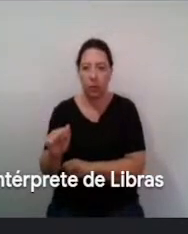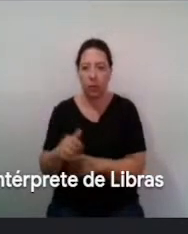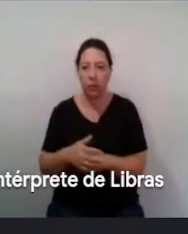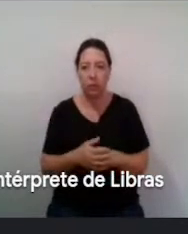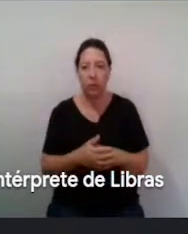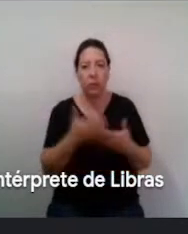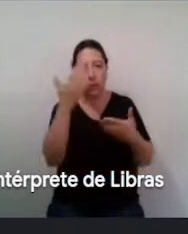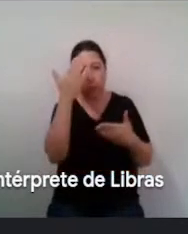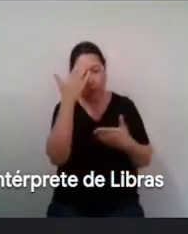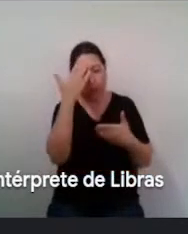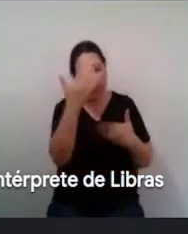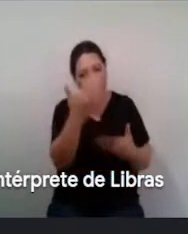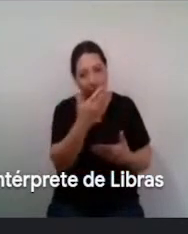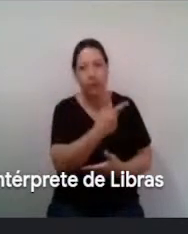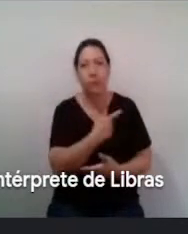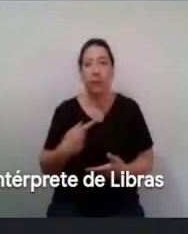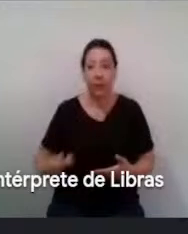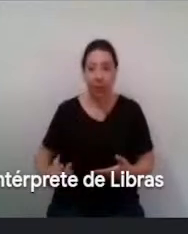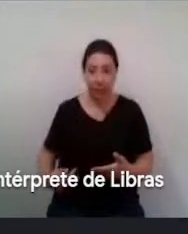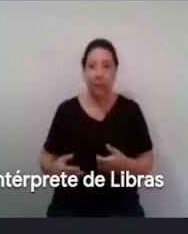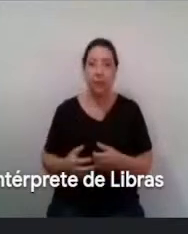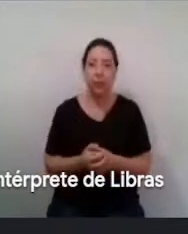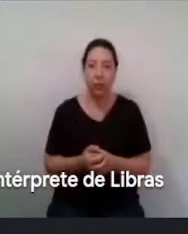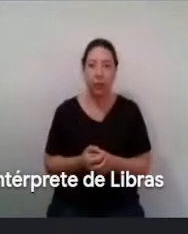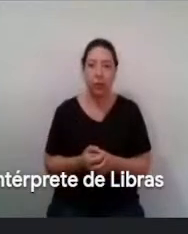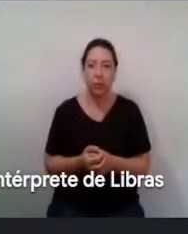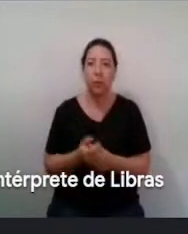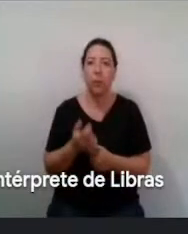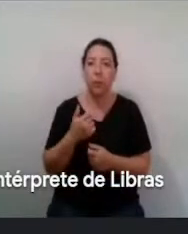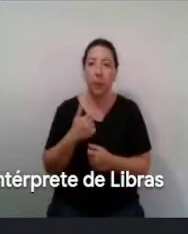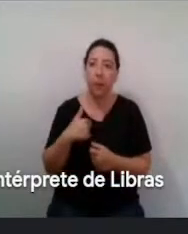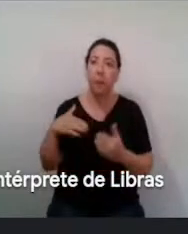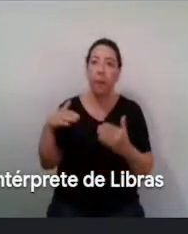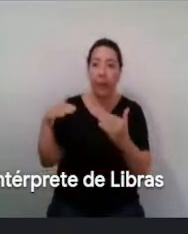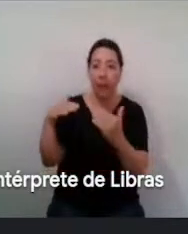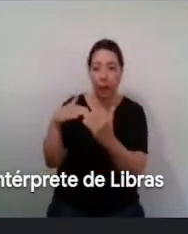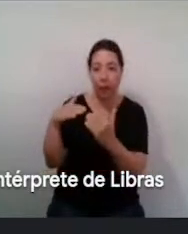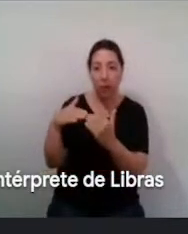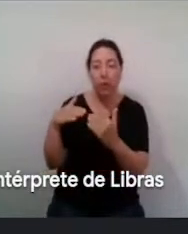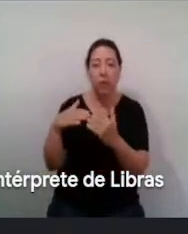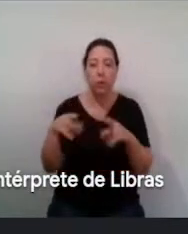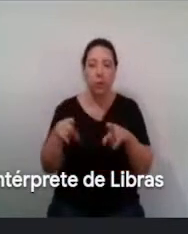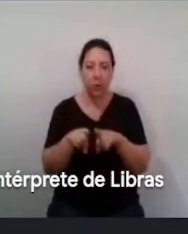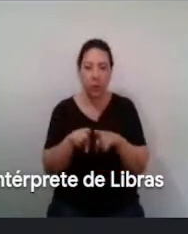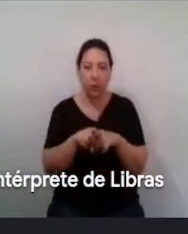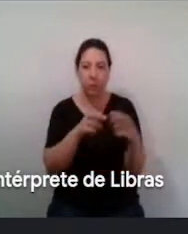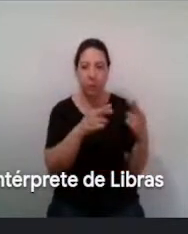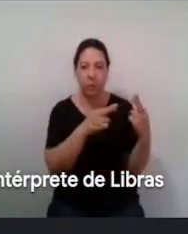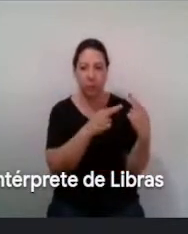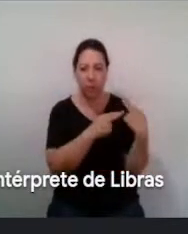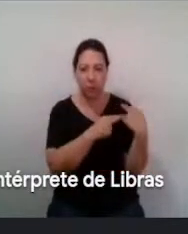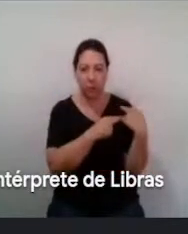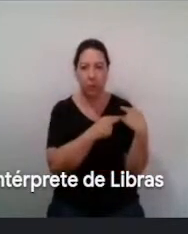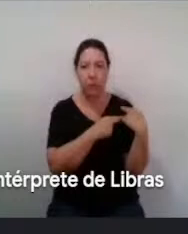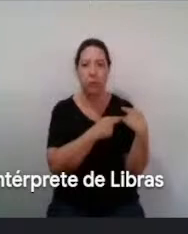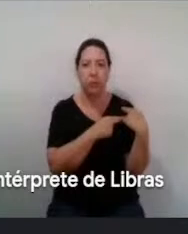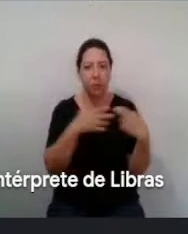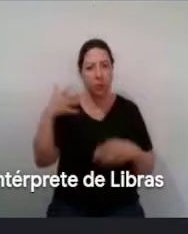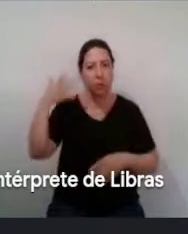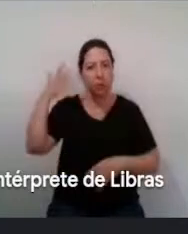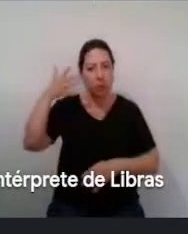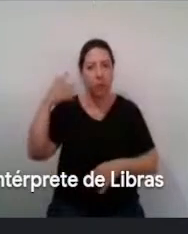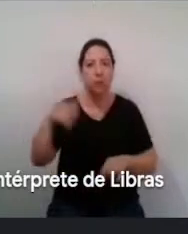Obrigada, senhor presidente. Eu acompanho também o nobre relator, porque também